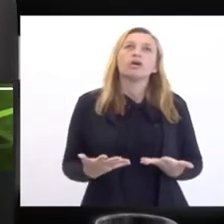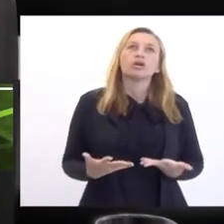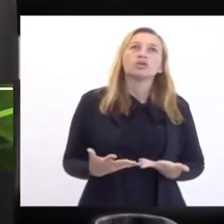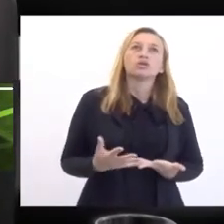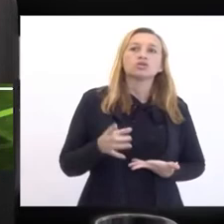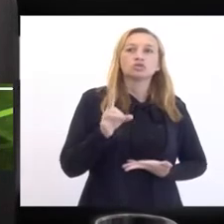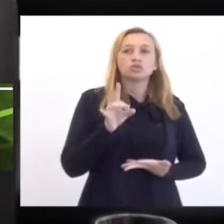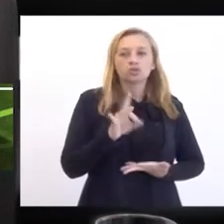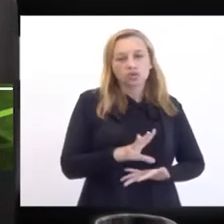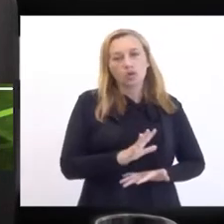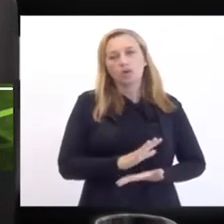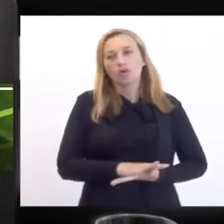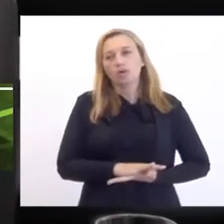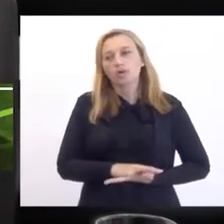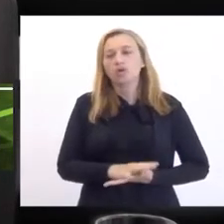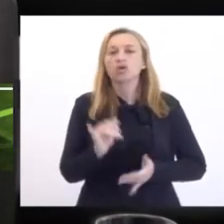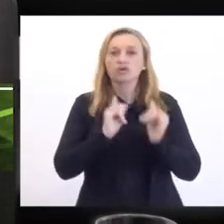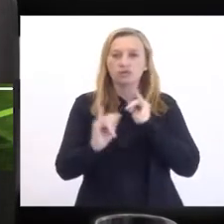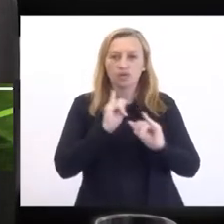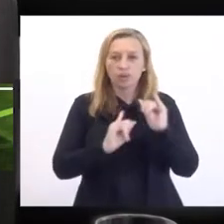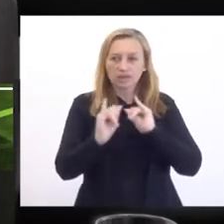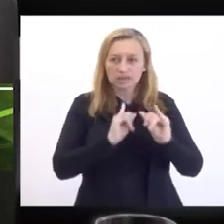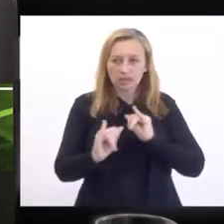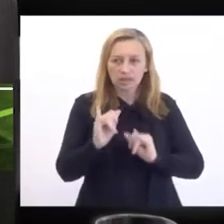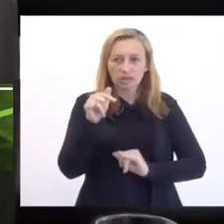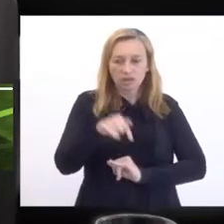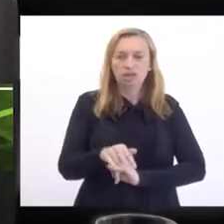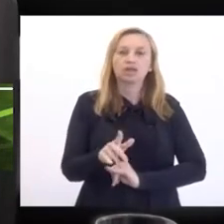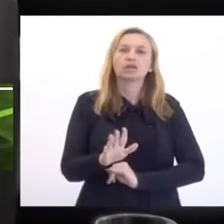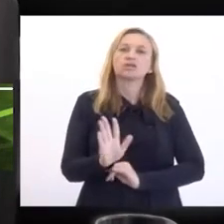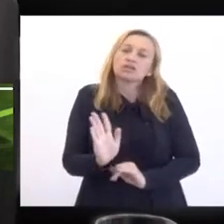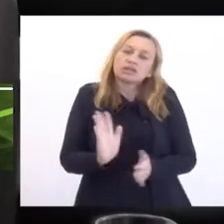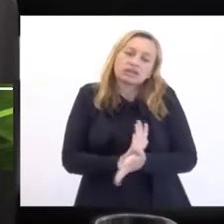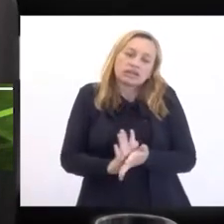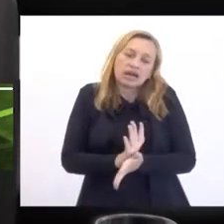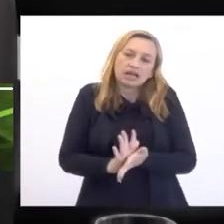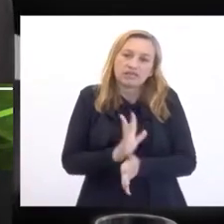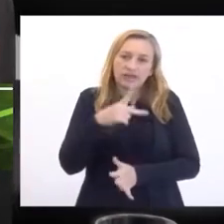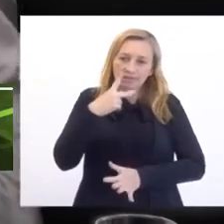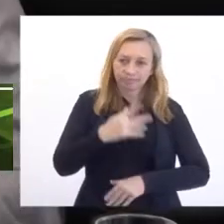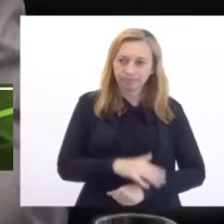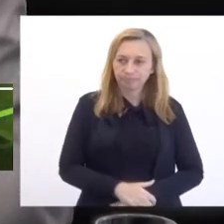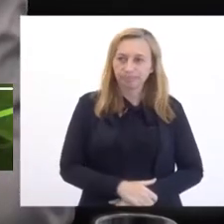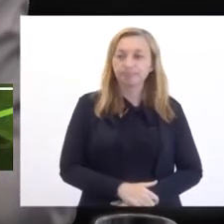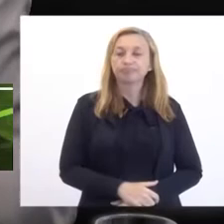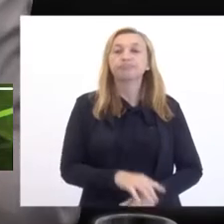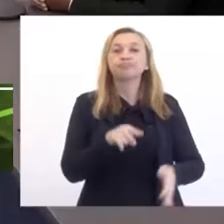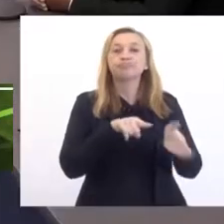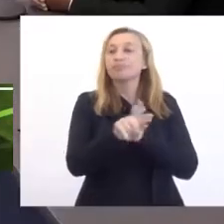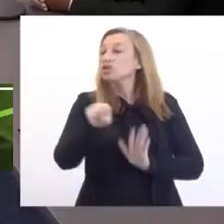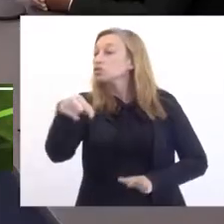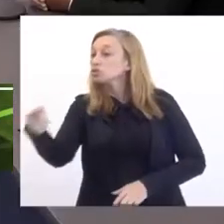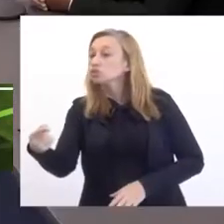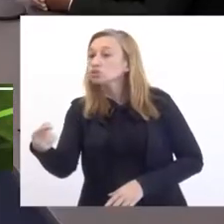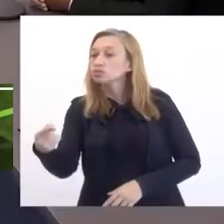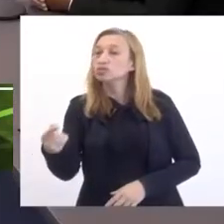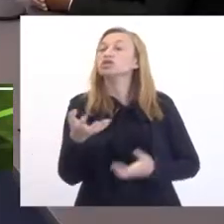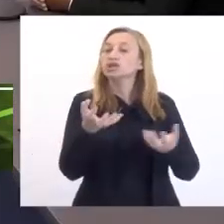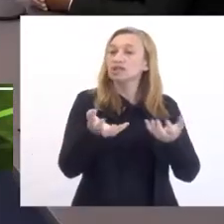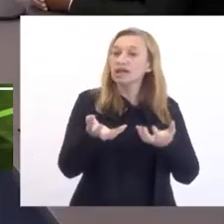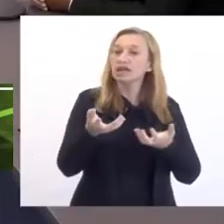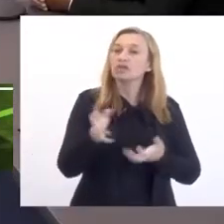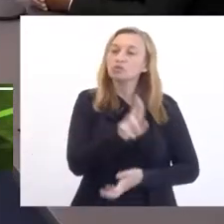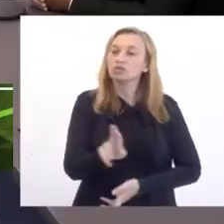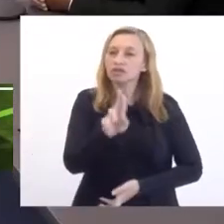a título de informação, mas aqui não tem mais nada a acrescentar. Pergunto às demais autoridades se gostaria de fazer